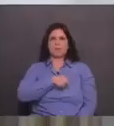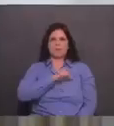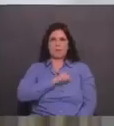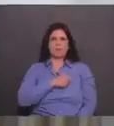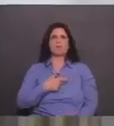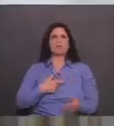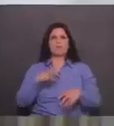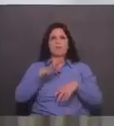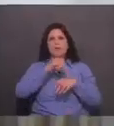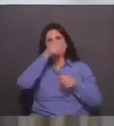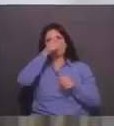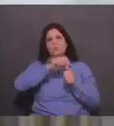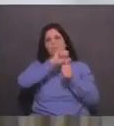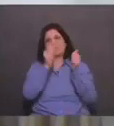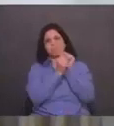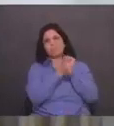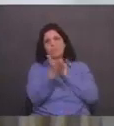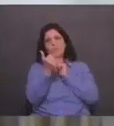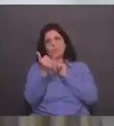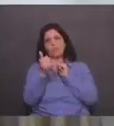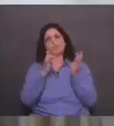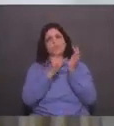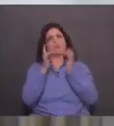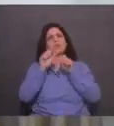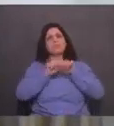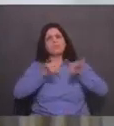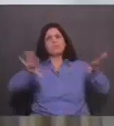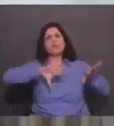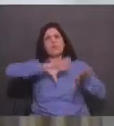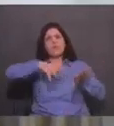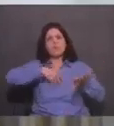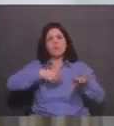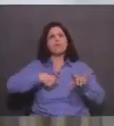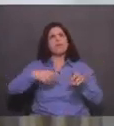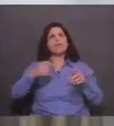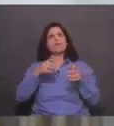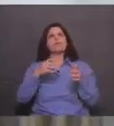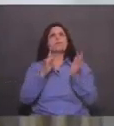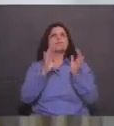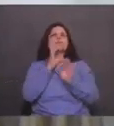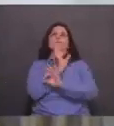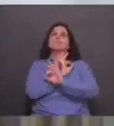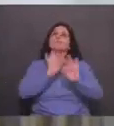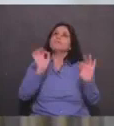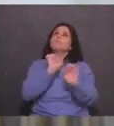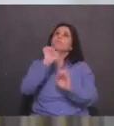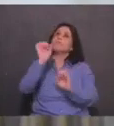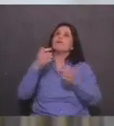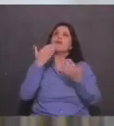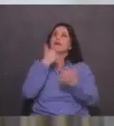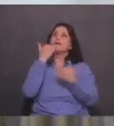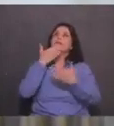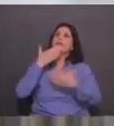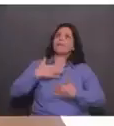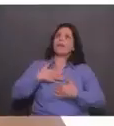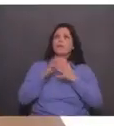Por los discípulos de Jesús en todo el mundo, para que proclamen las maravillas del Señor, y se alegren en Dios, su Salvador.